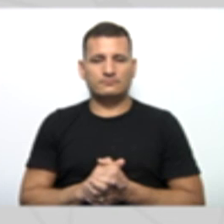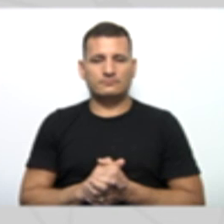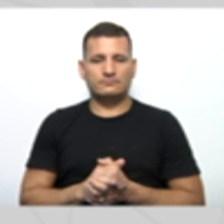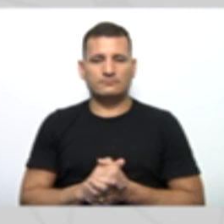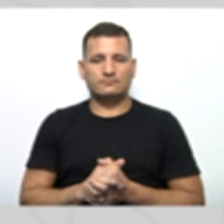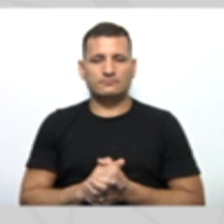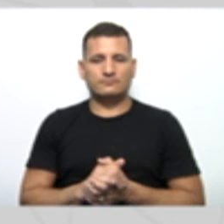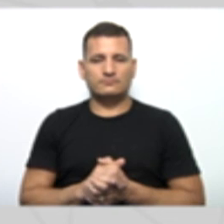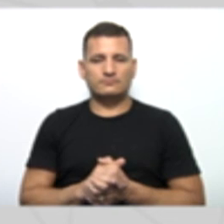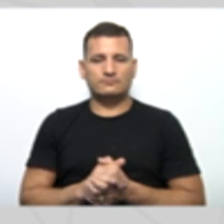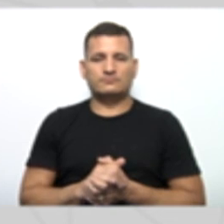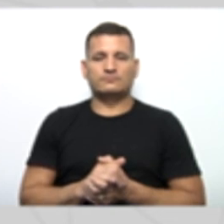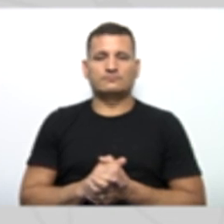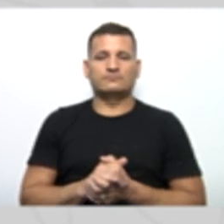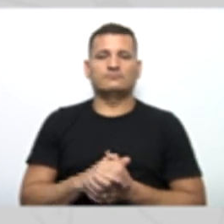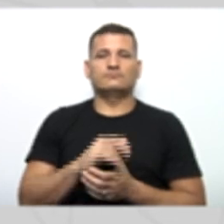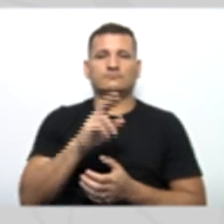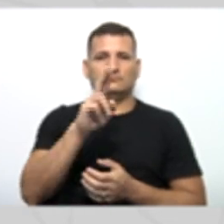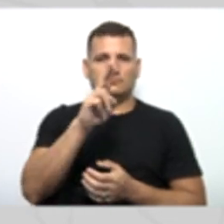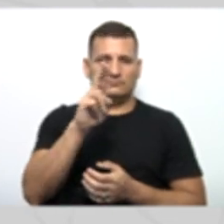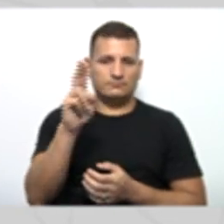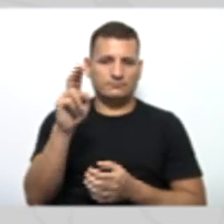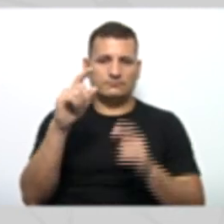formatação, ó. Nome,